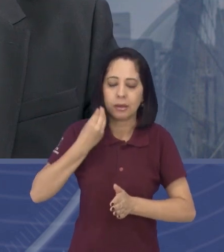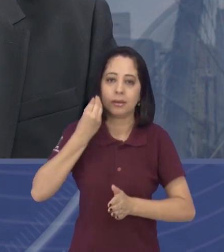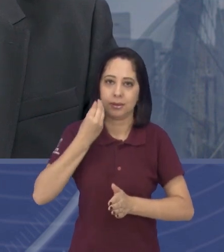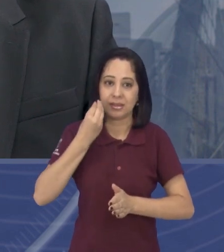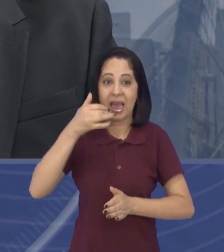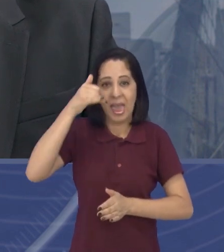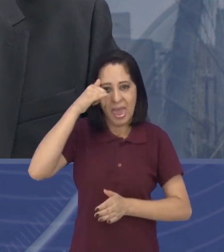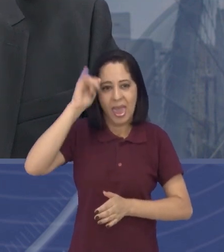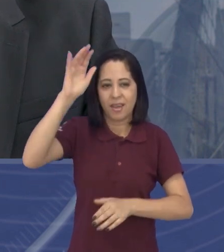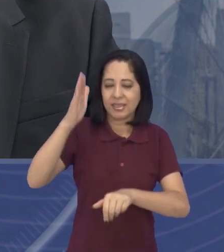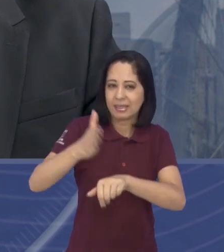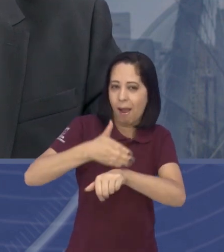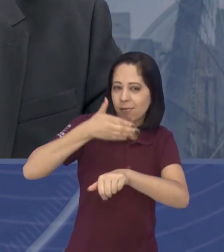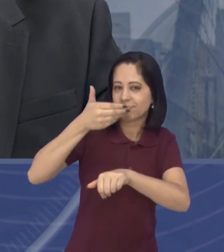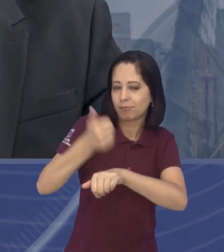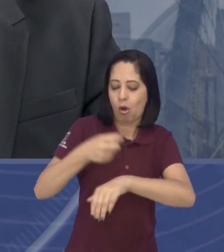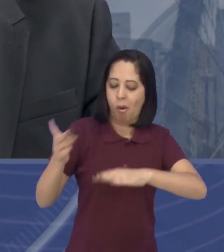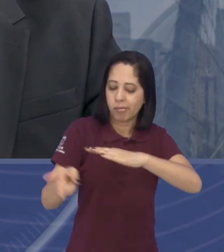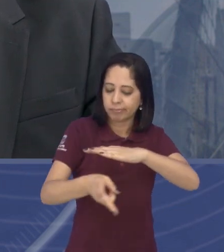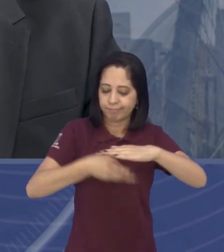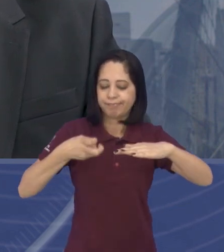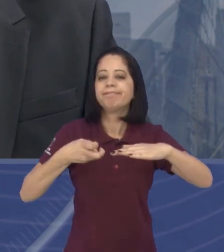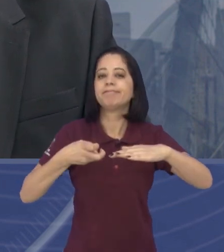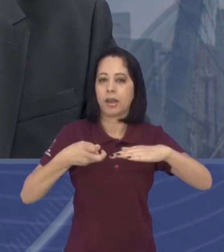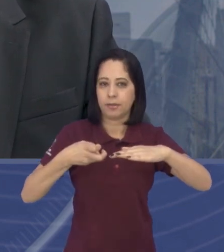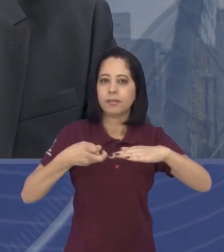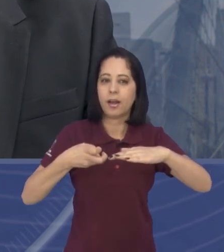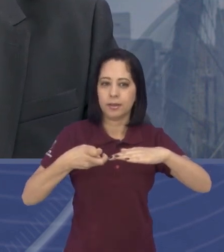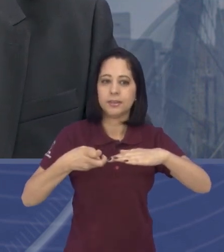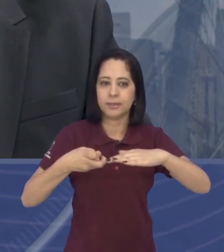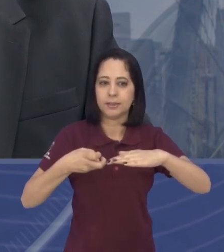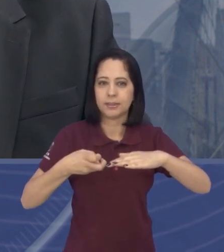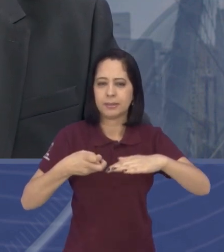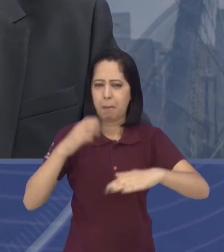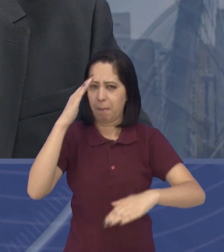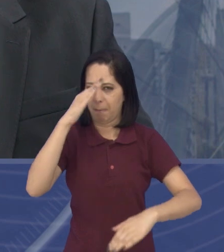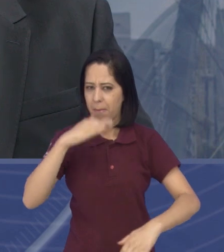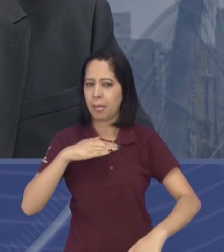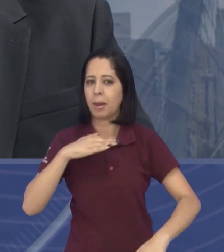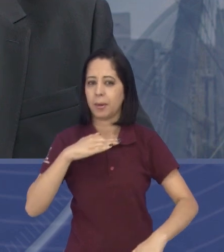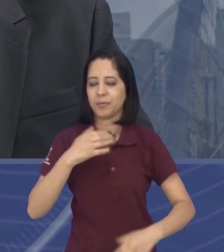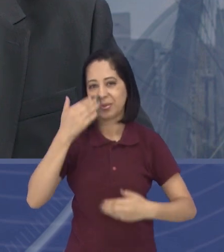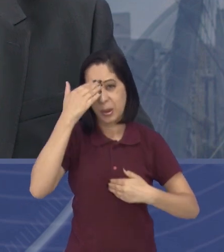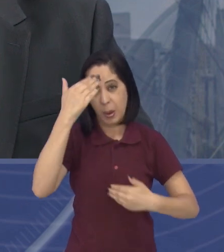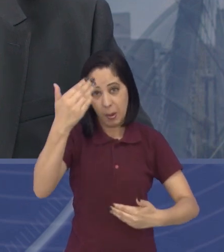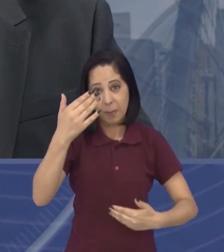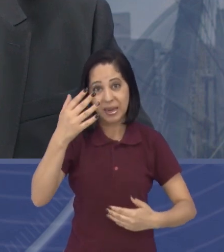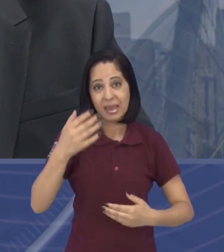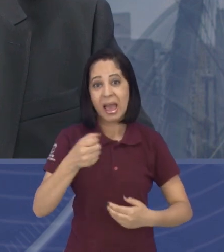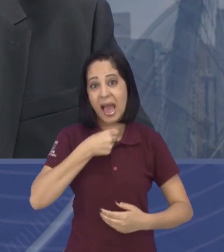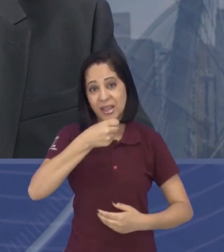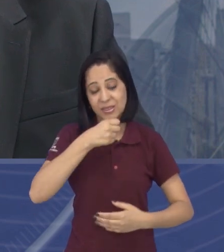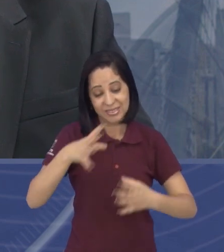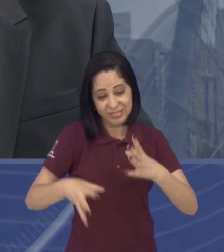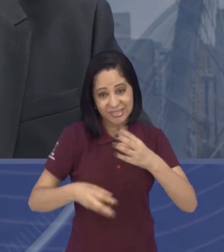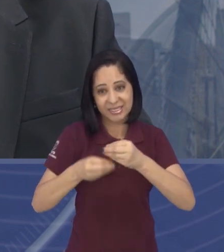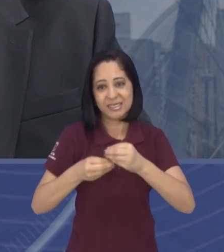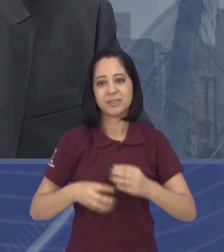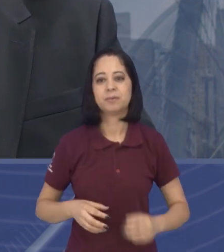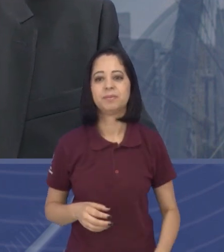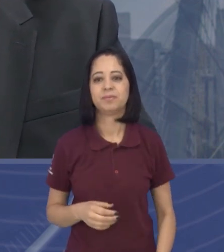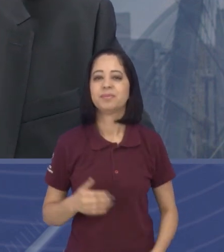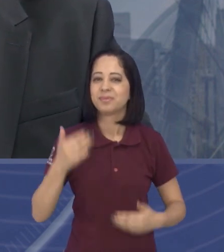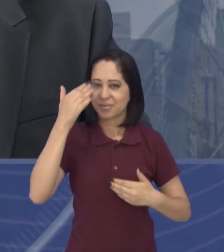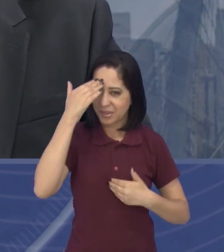mais, né, essas mal ações, né, ações mal intencionadas. Obrigada pela sua participação aqui com a gente. Eu